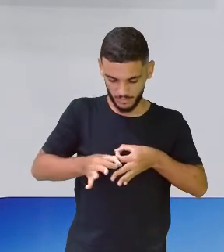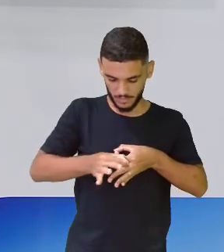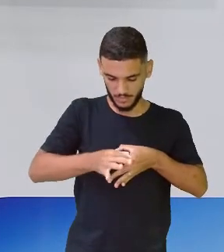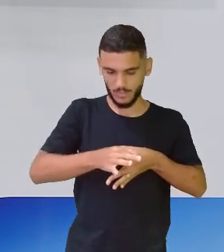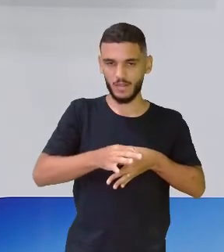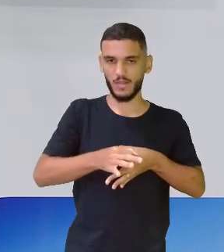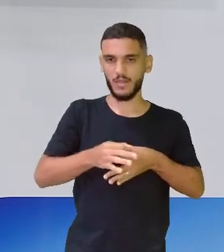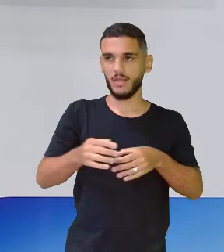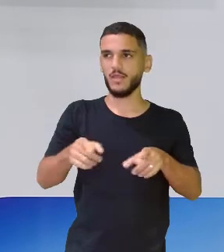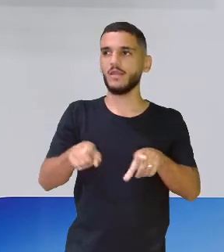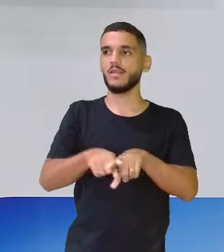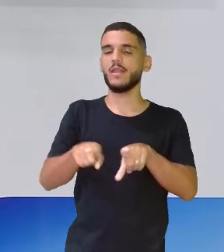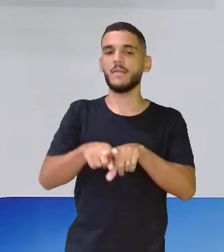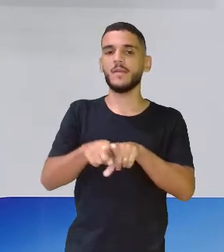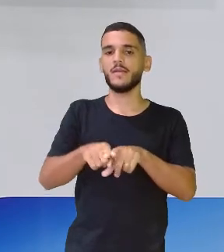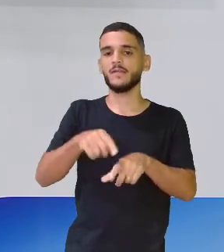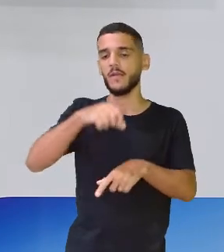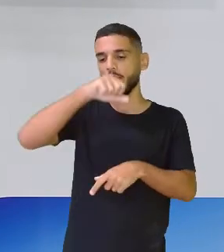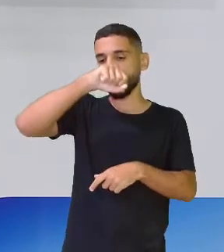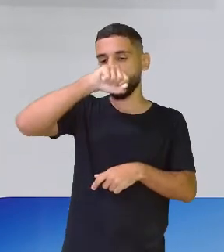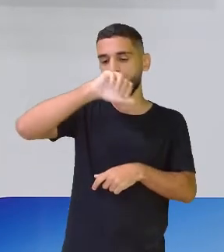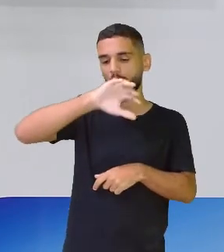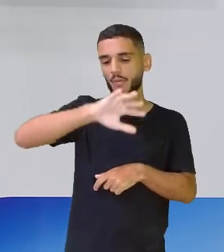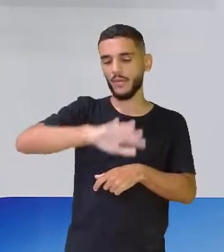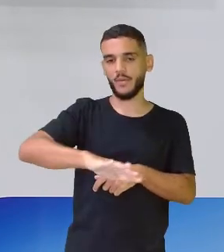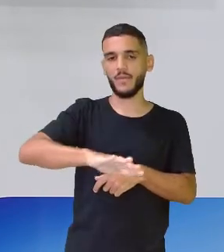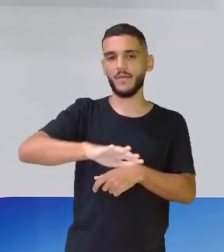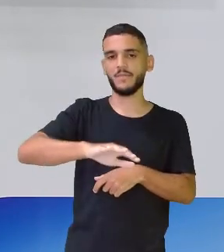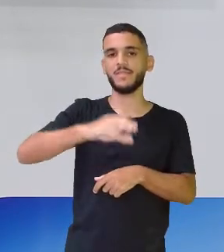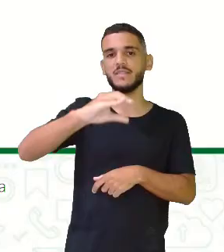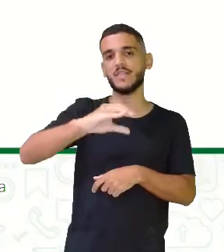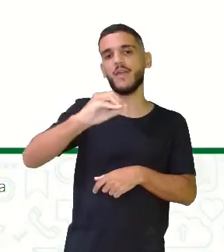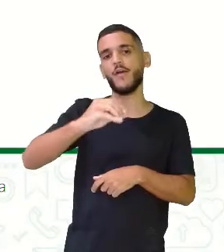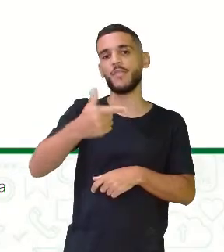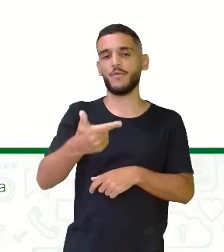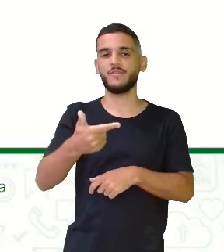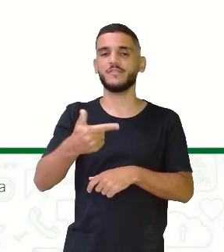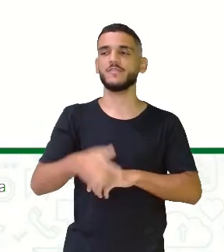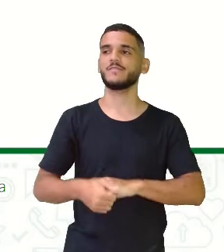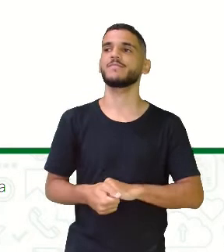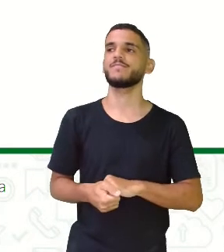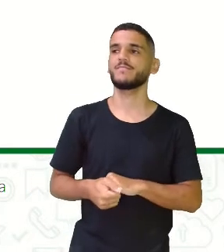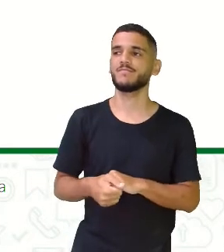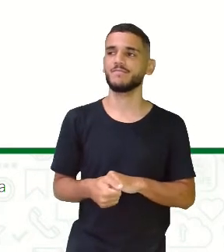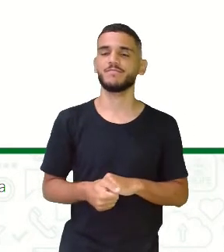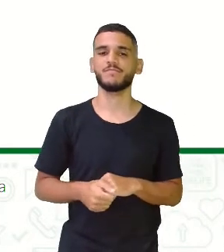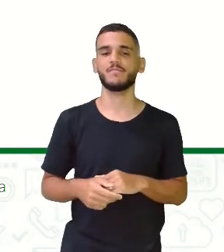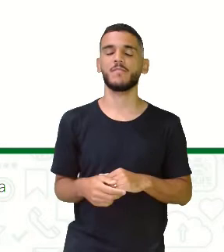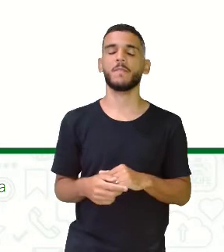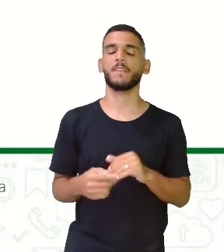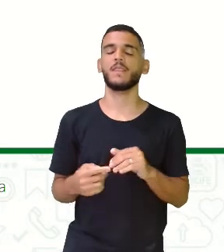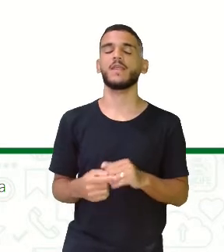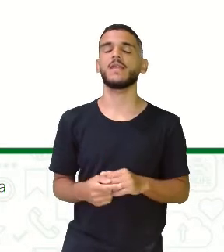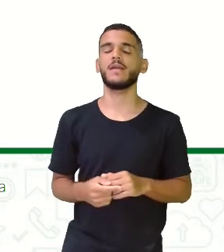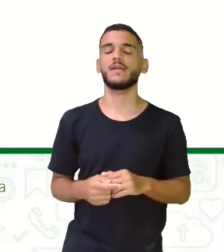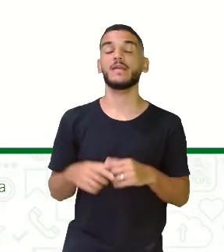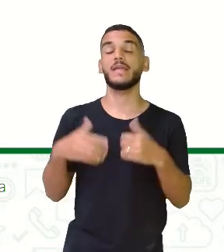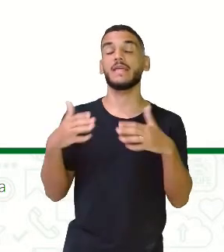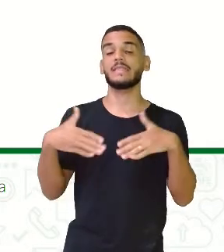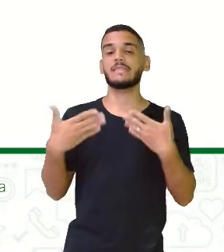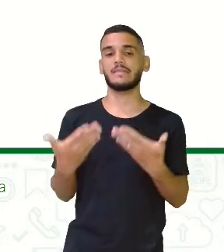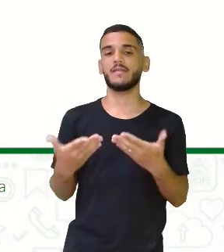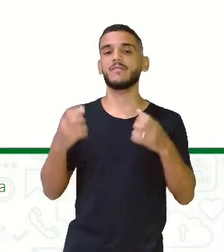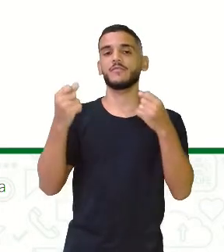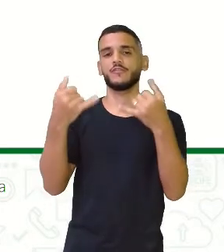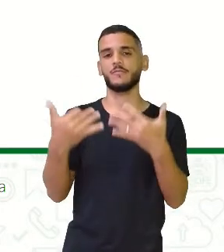carbônico. Aí nessa imagem está até mostrando uma moça fazendo um exercício de respiração. Então, a gente falar a respeito da vida, falar a respeito